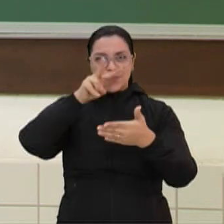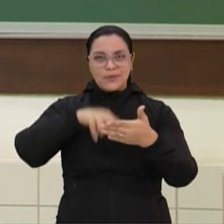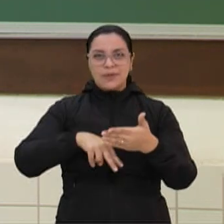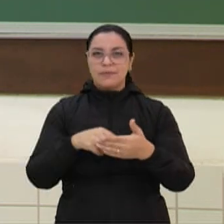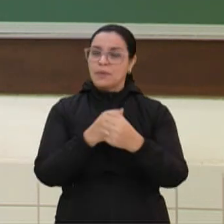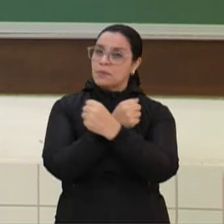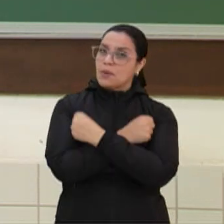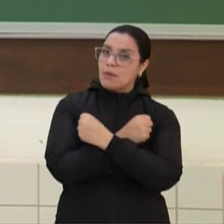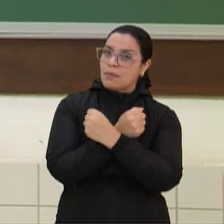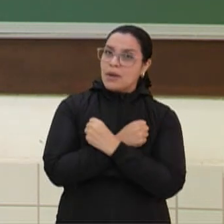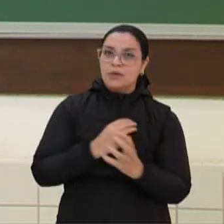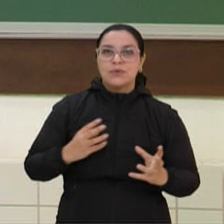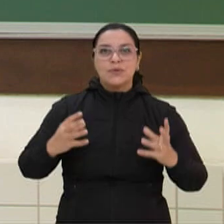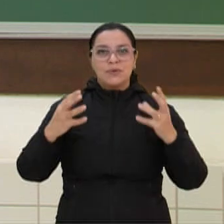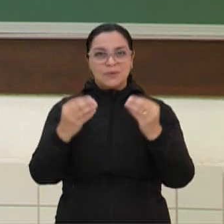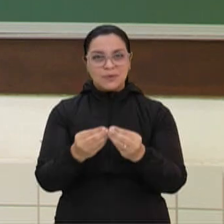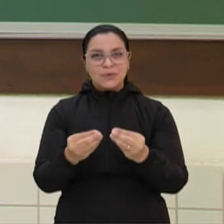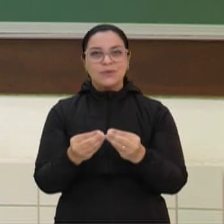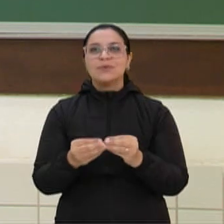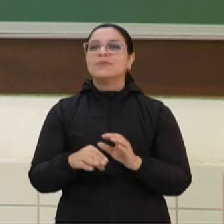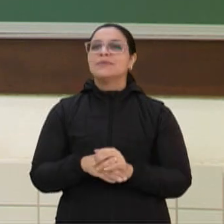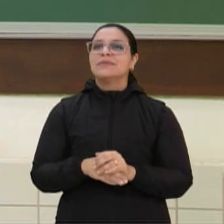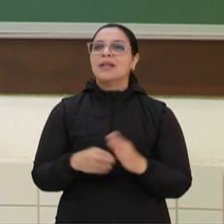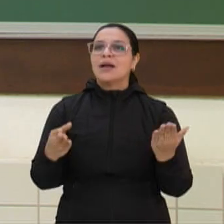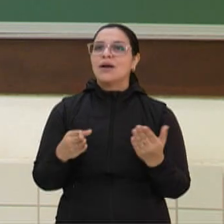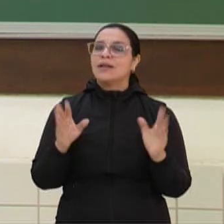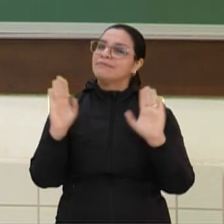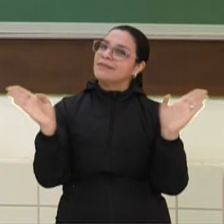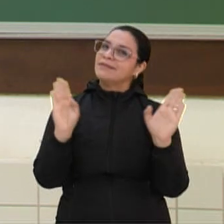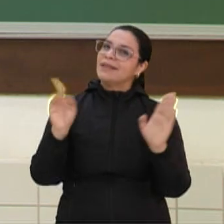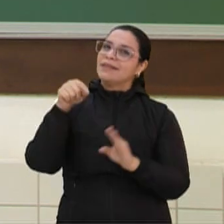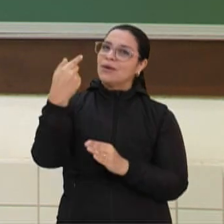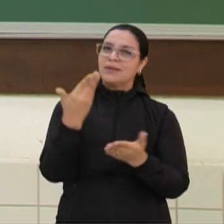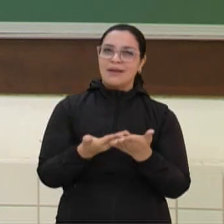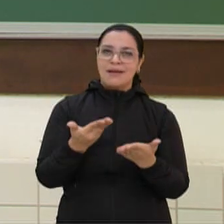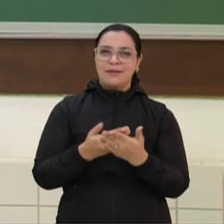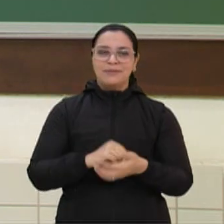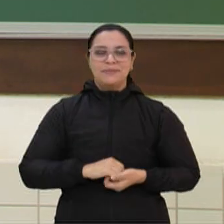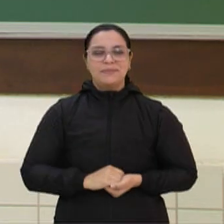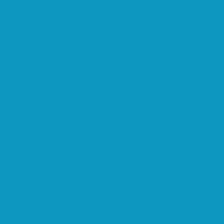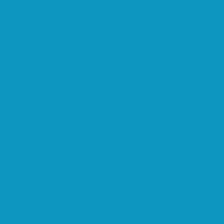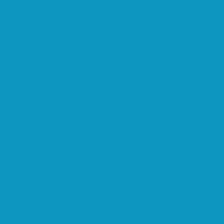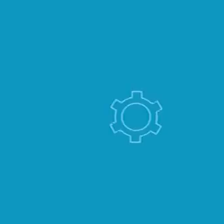bom ler. O meu abraço a todos e a todas e até mais.